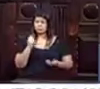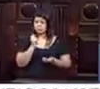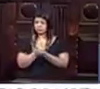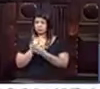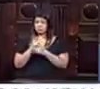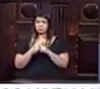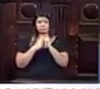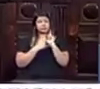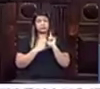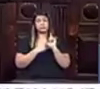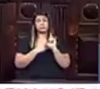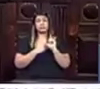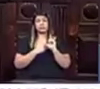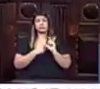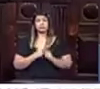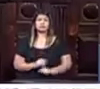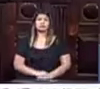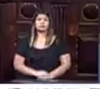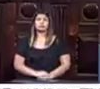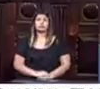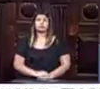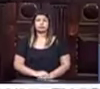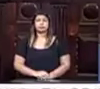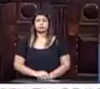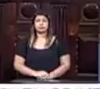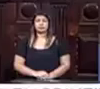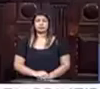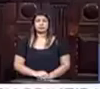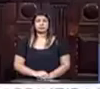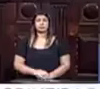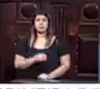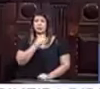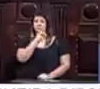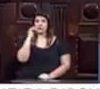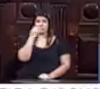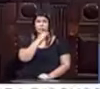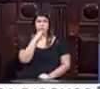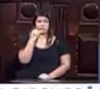4,4 bilhões de reais na dívida ativa. Mais do que isso,